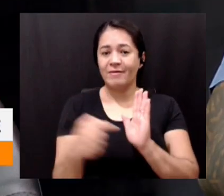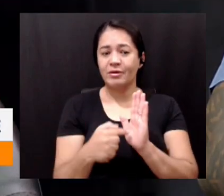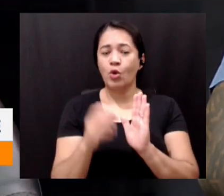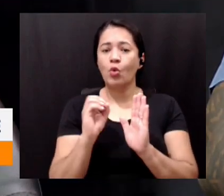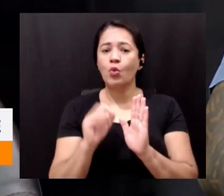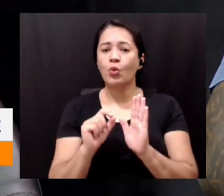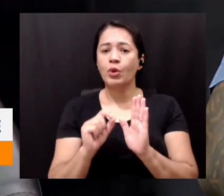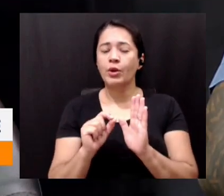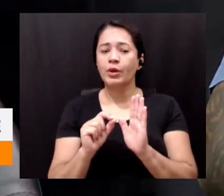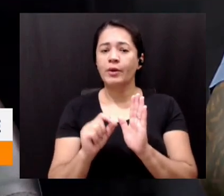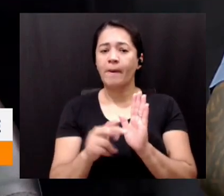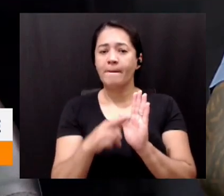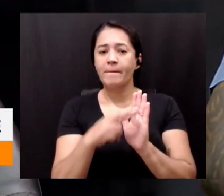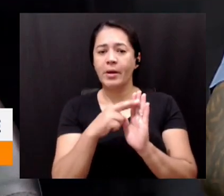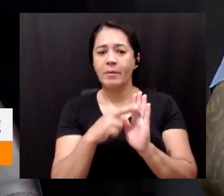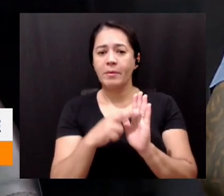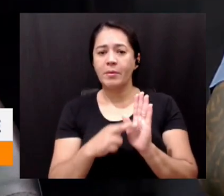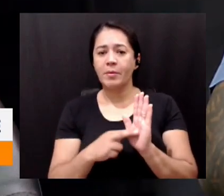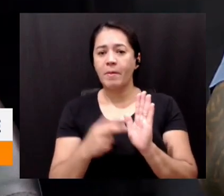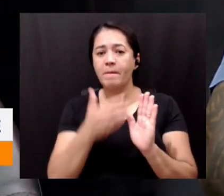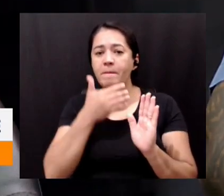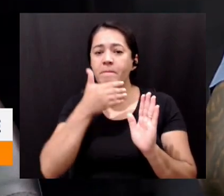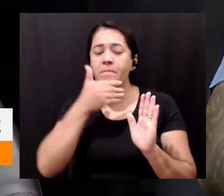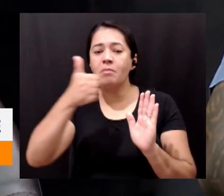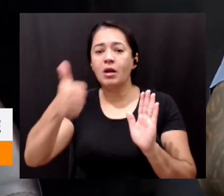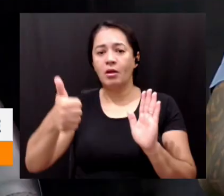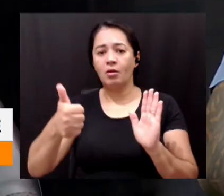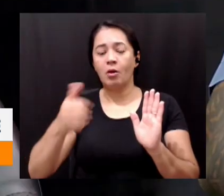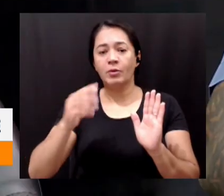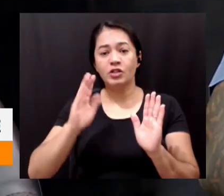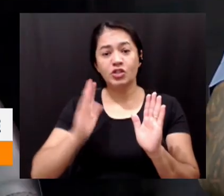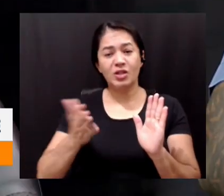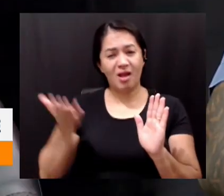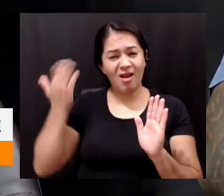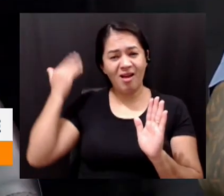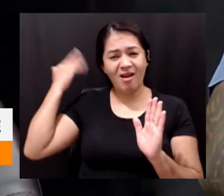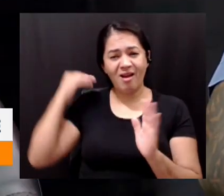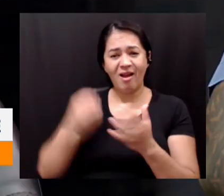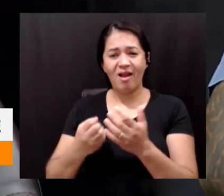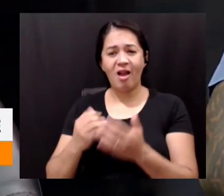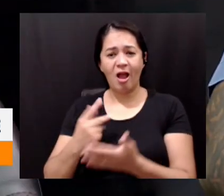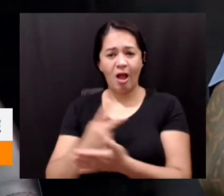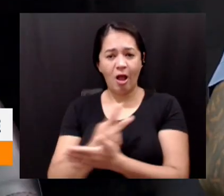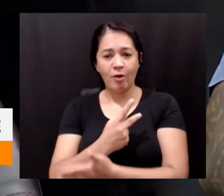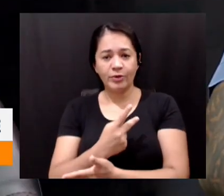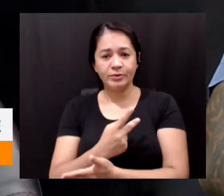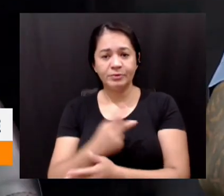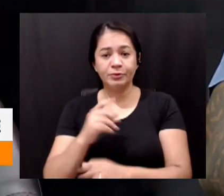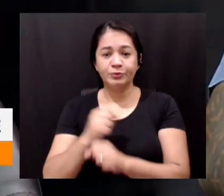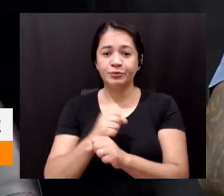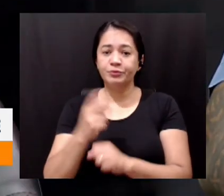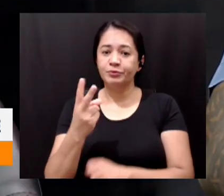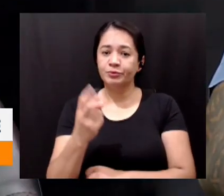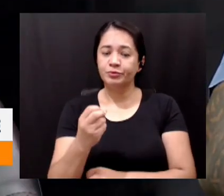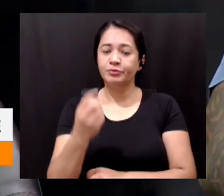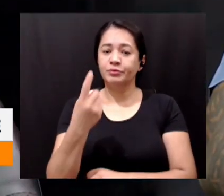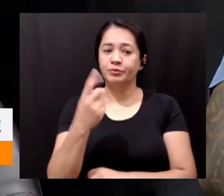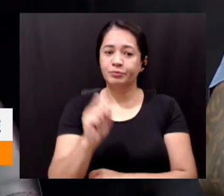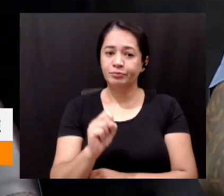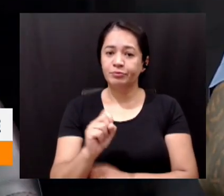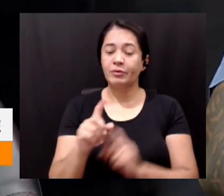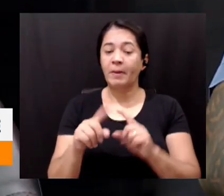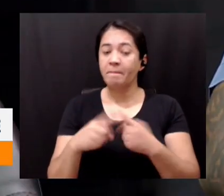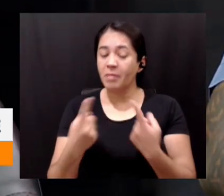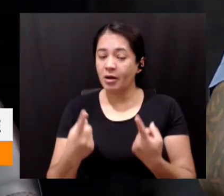nesse arcabouço jurídico que já acontecia desde 2018. E a partir do final